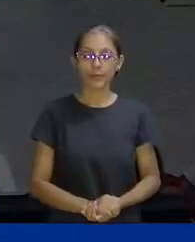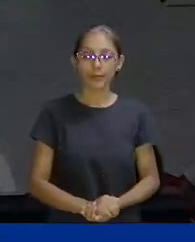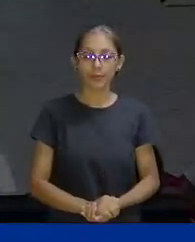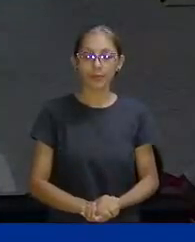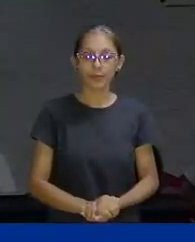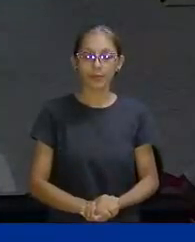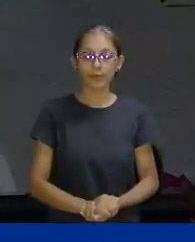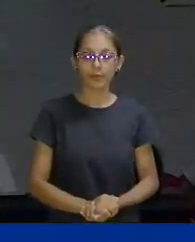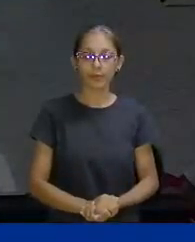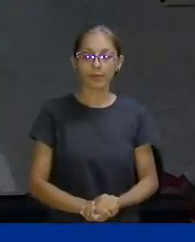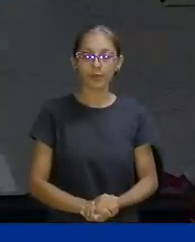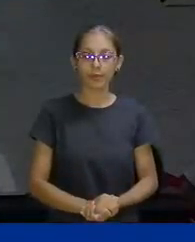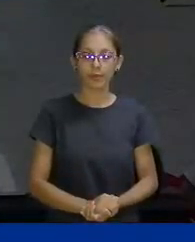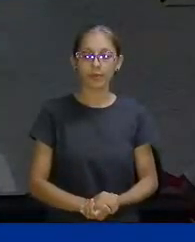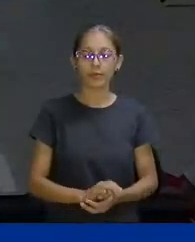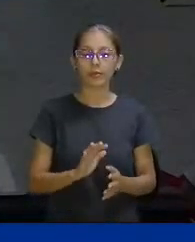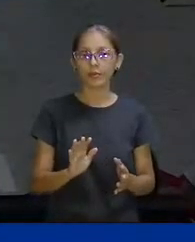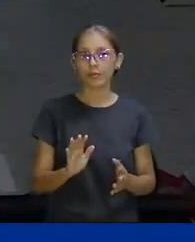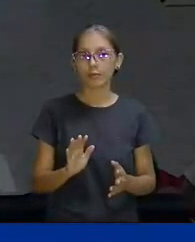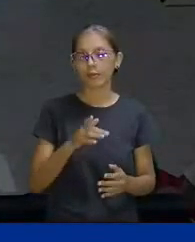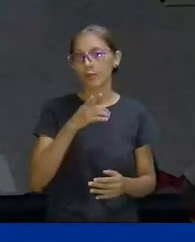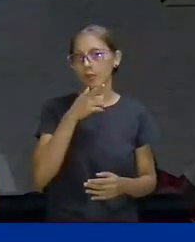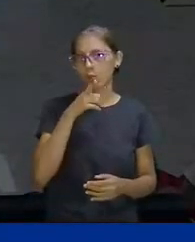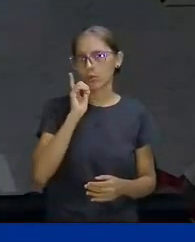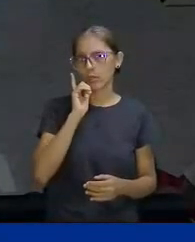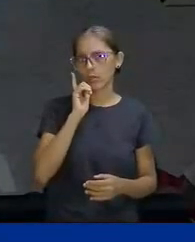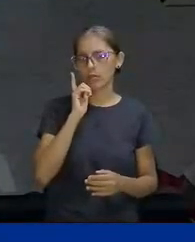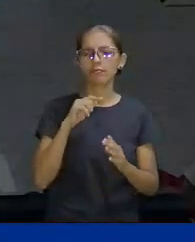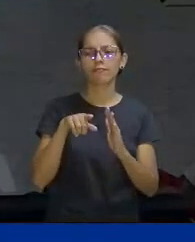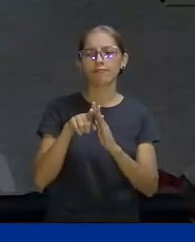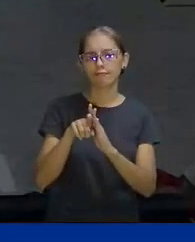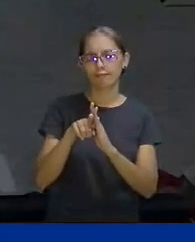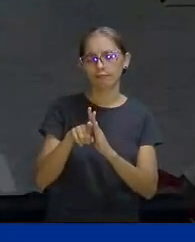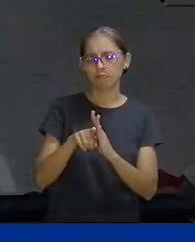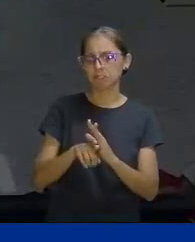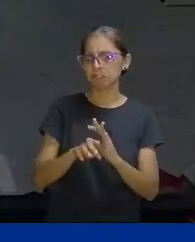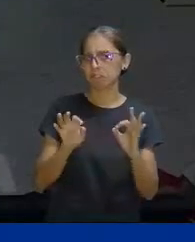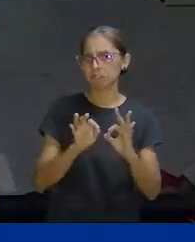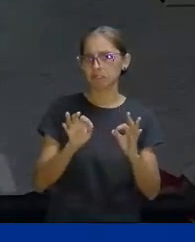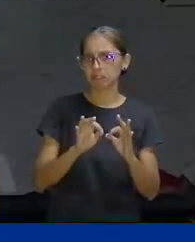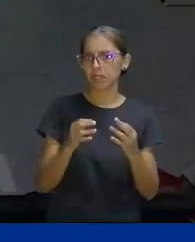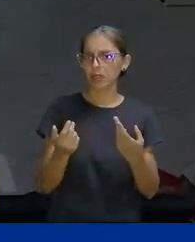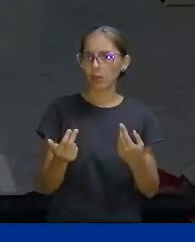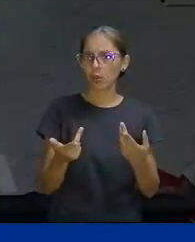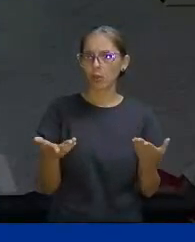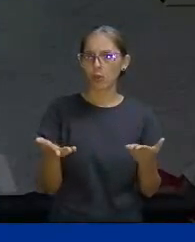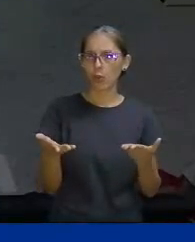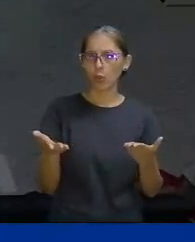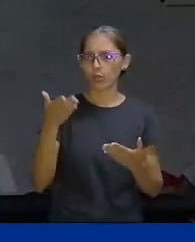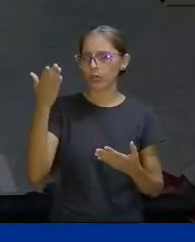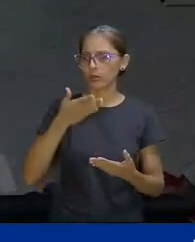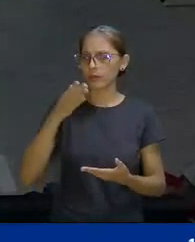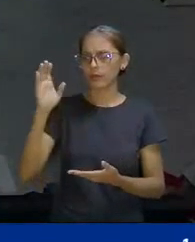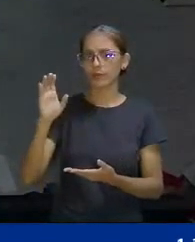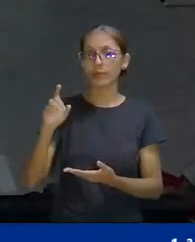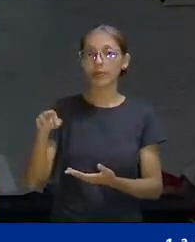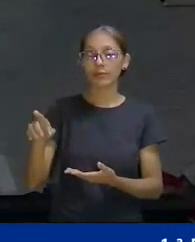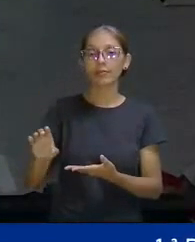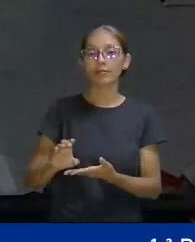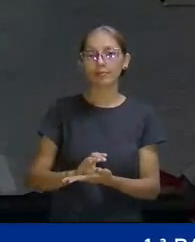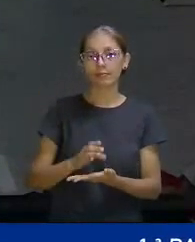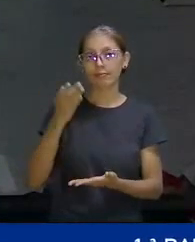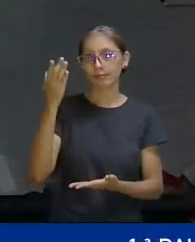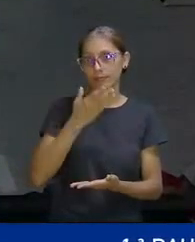nós termos analisado ontem uma situação semelhante. Diverge a